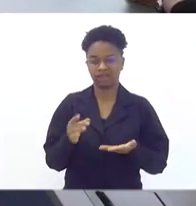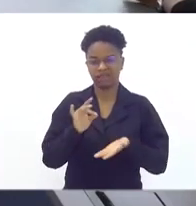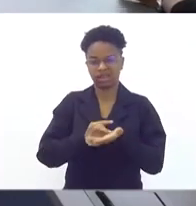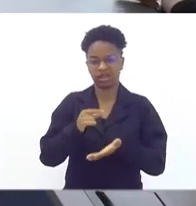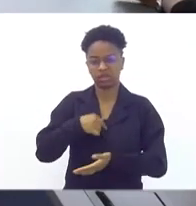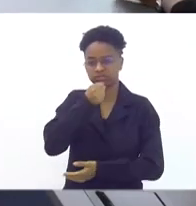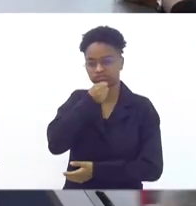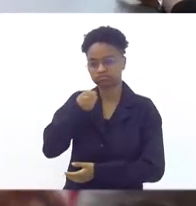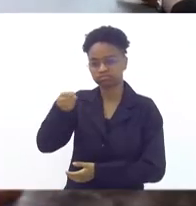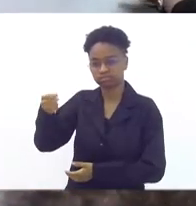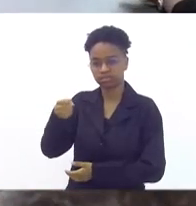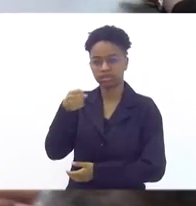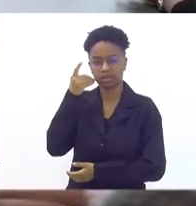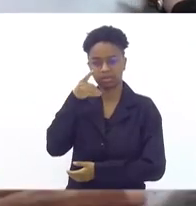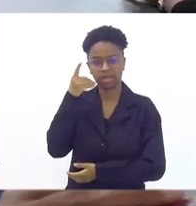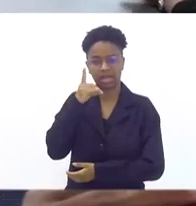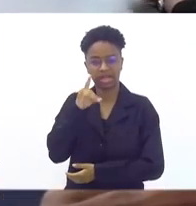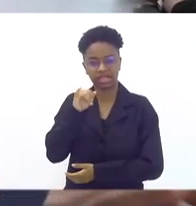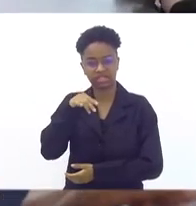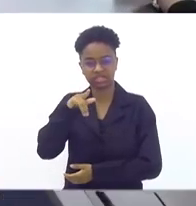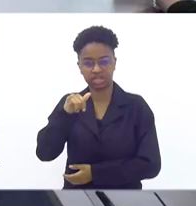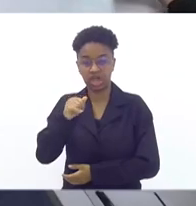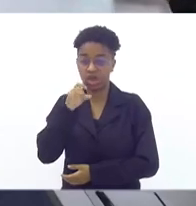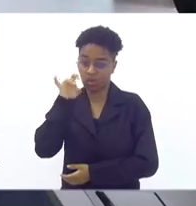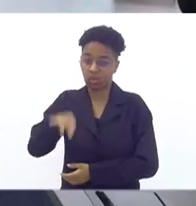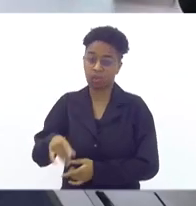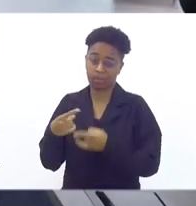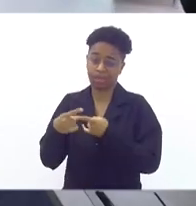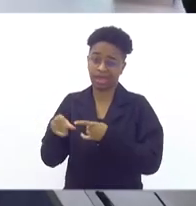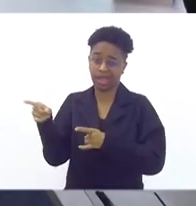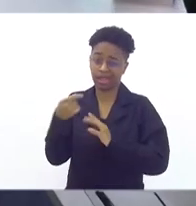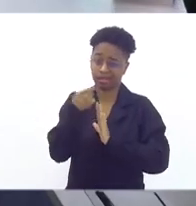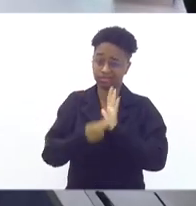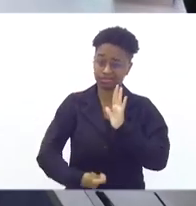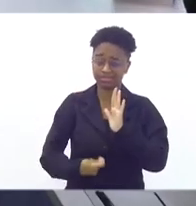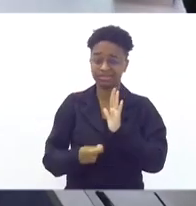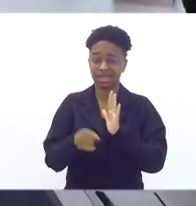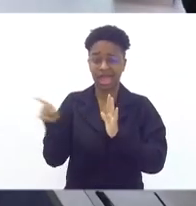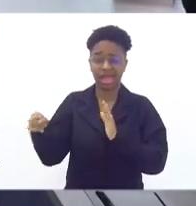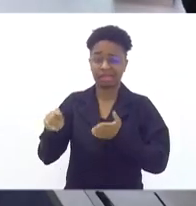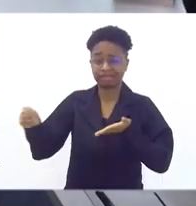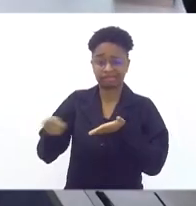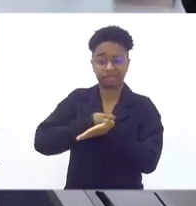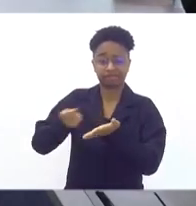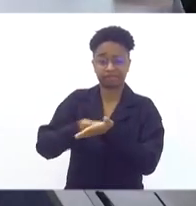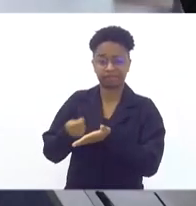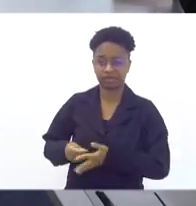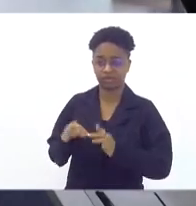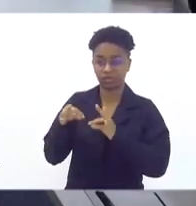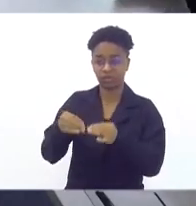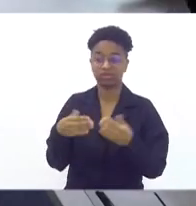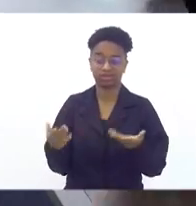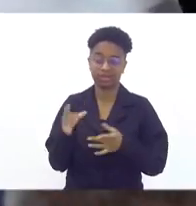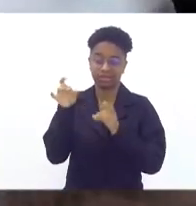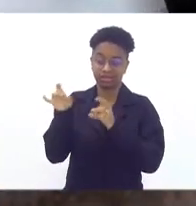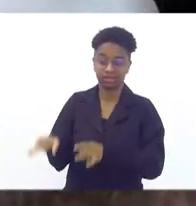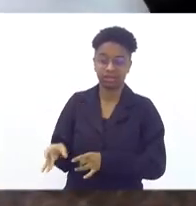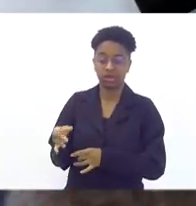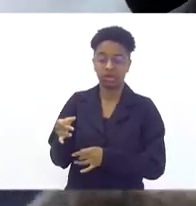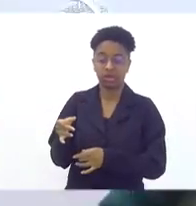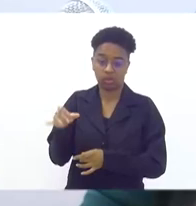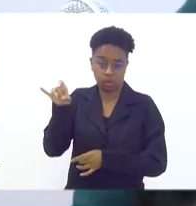da Índia por último Porque como ela vai ser a relatora ela que vai dar caneta né então vamos deixar ela por último